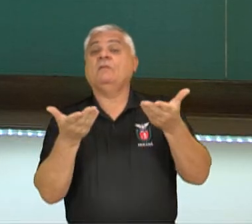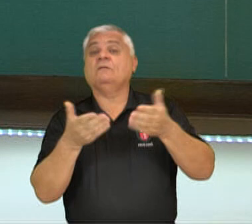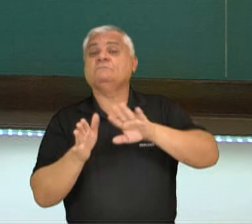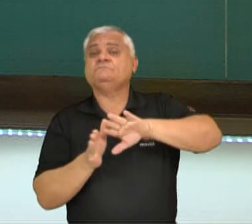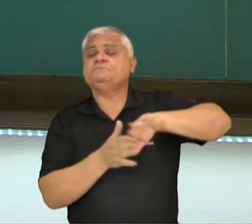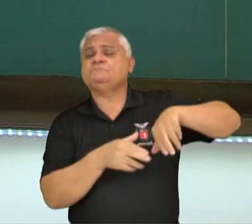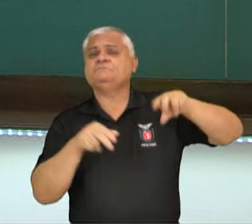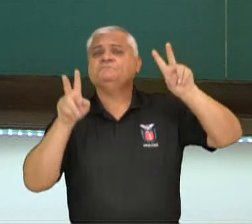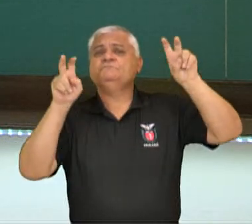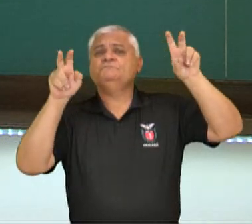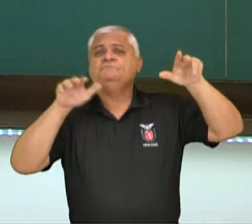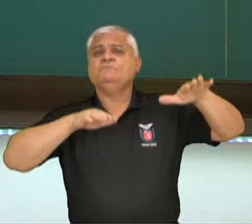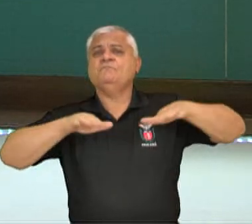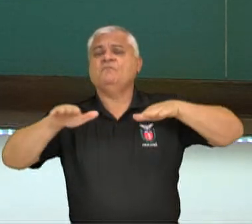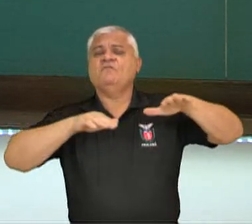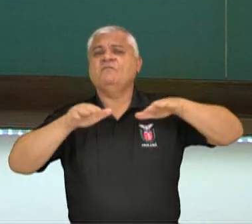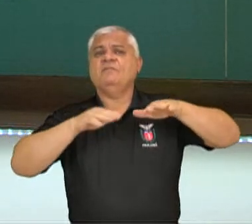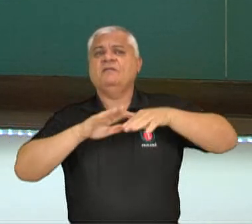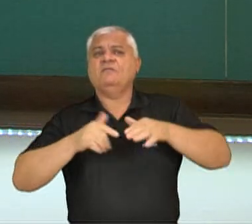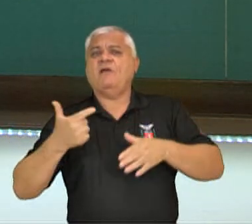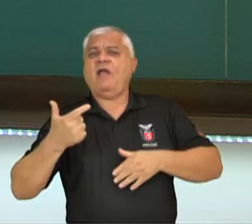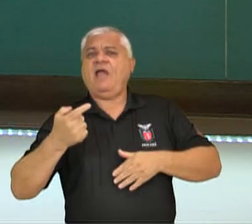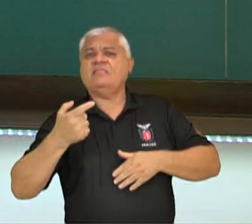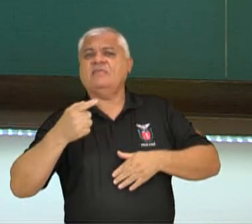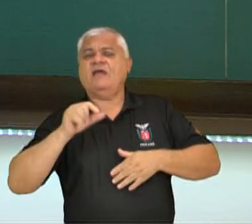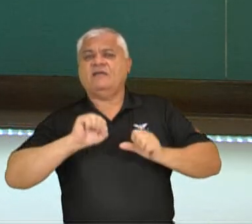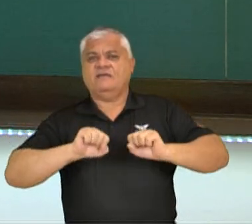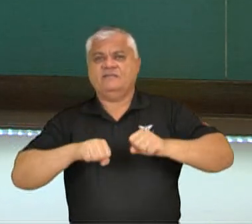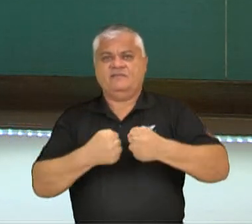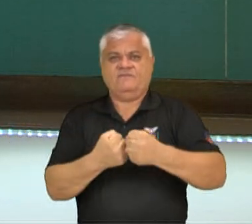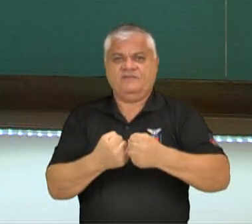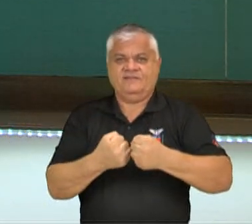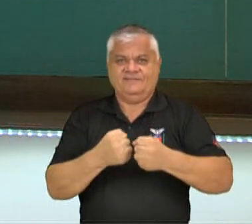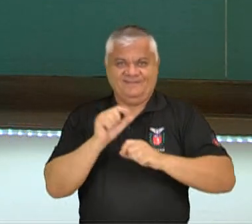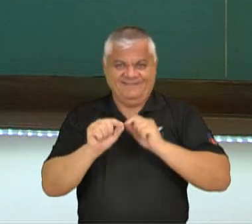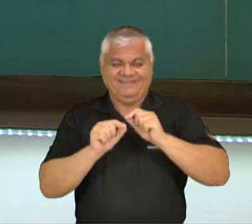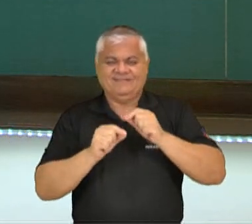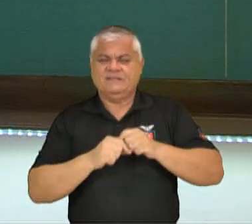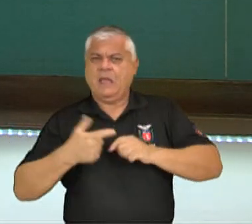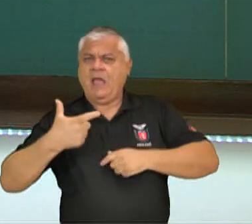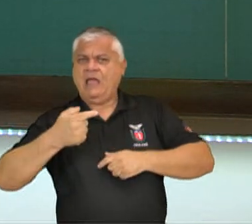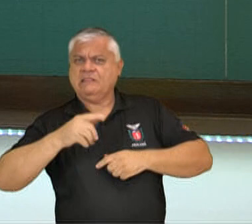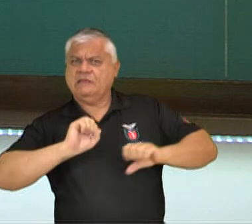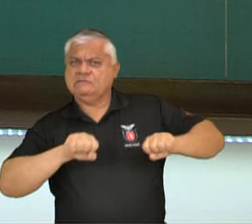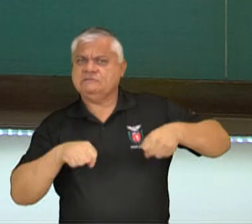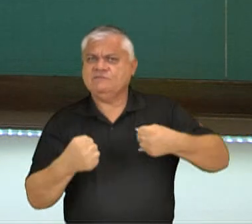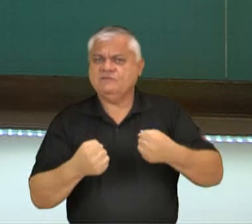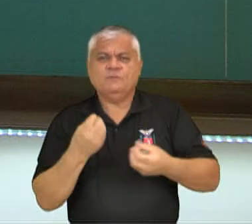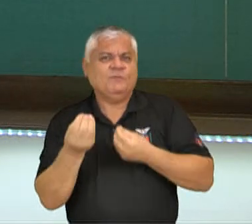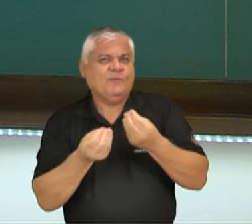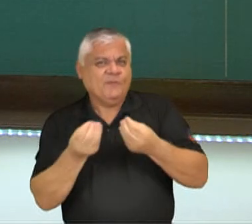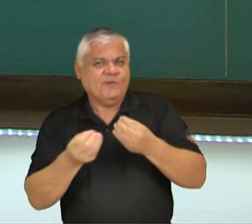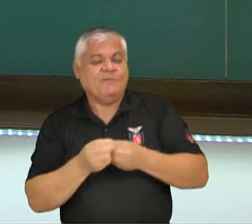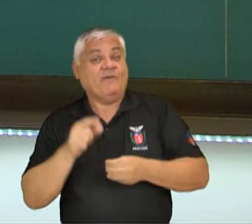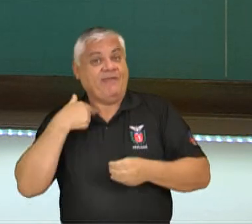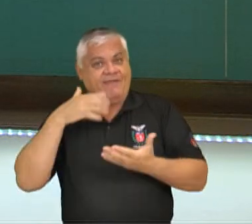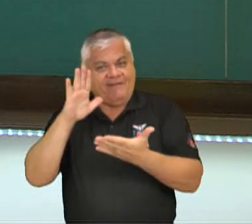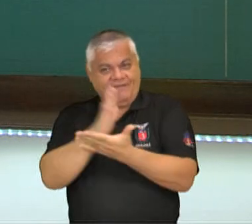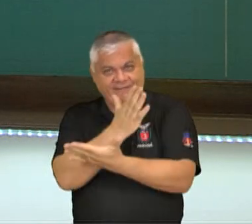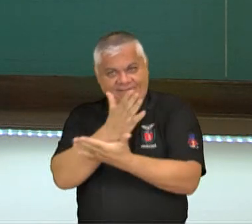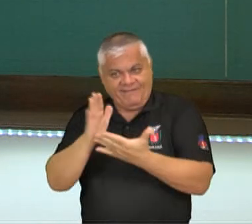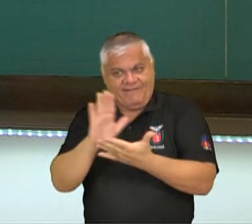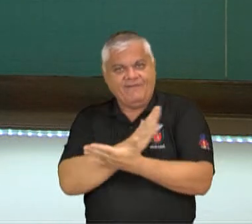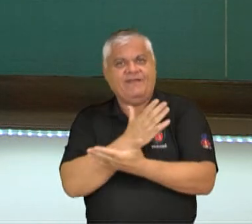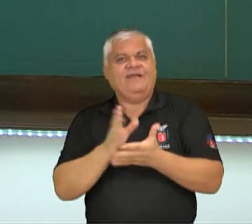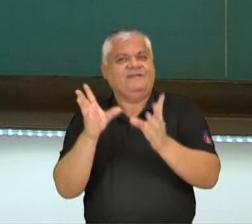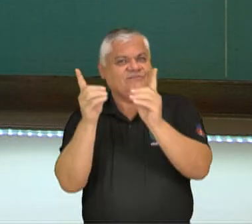nos movimentos de ataque e defesa. Primeiro, a gente tem que entender que essa divisão é uma divisão